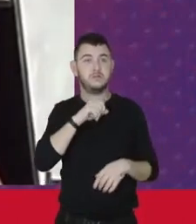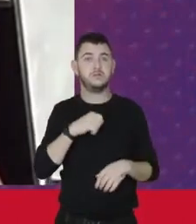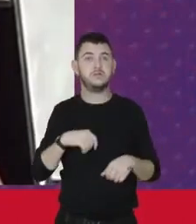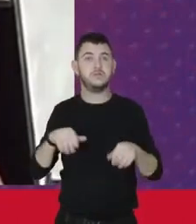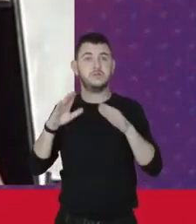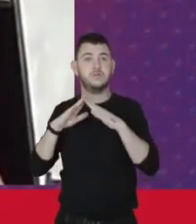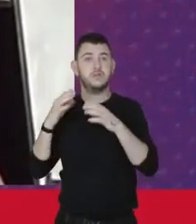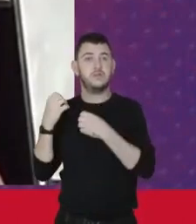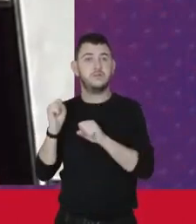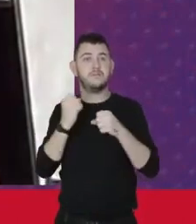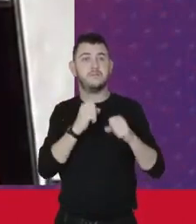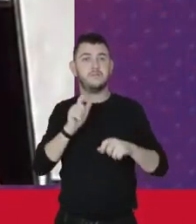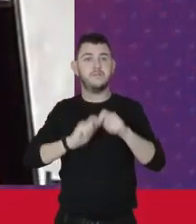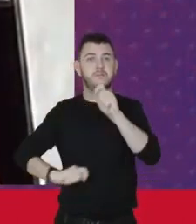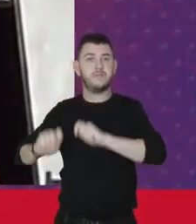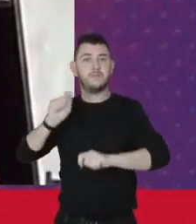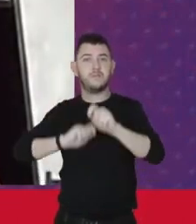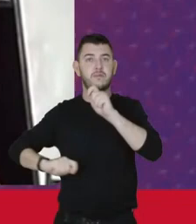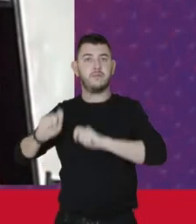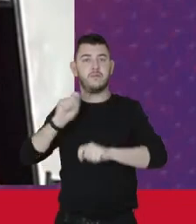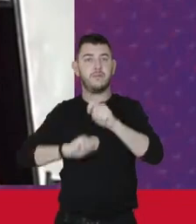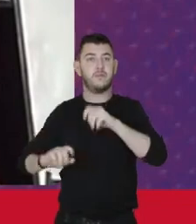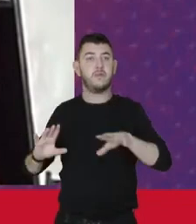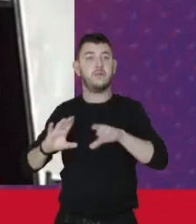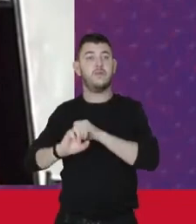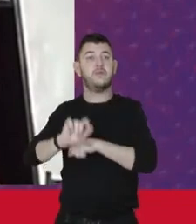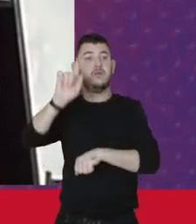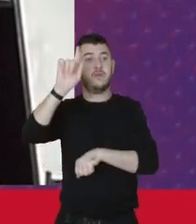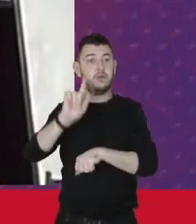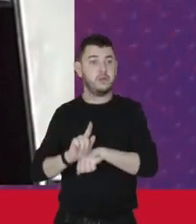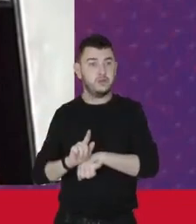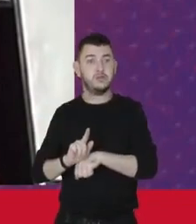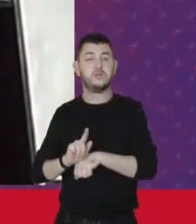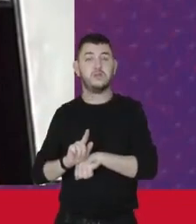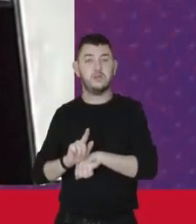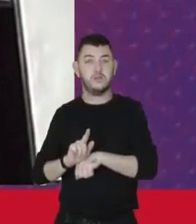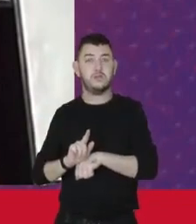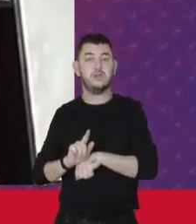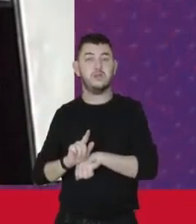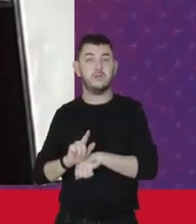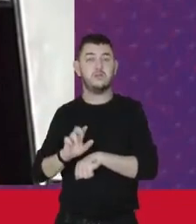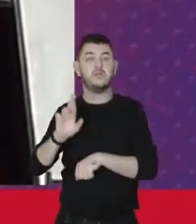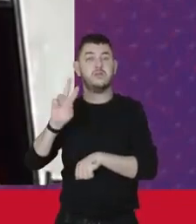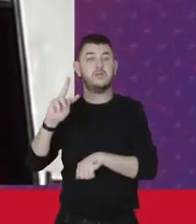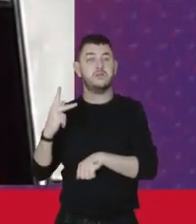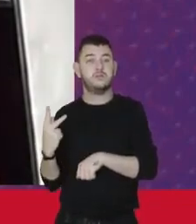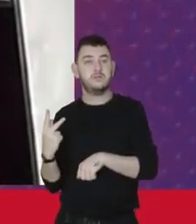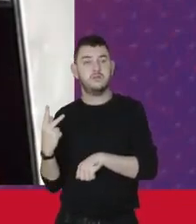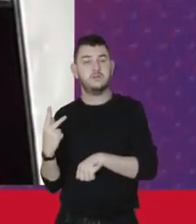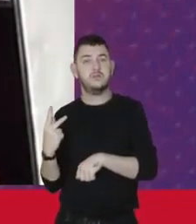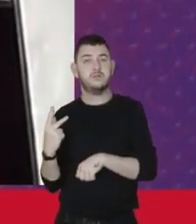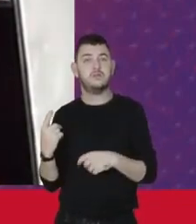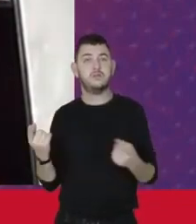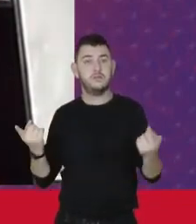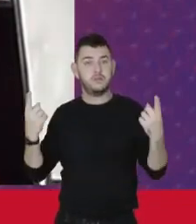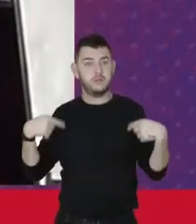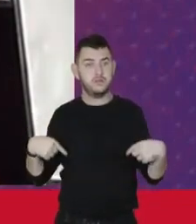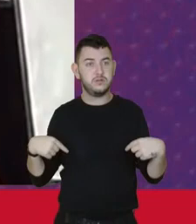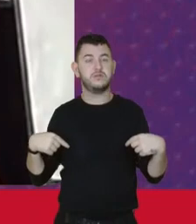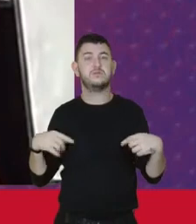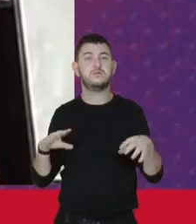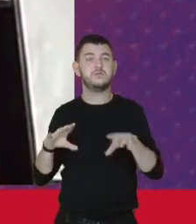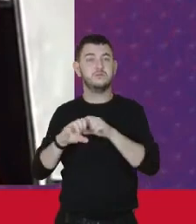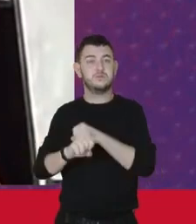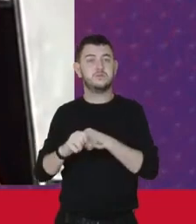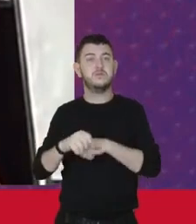casa, sou formada em gestão, tecnóloga em gestão de recursos humanos, e sou formada também